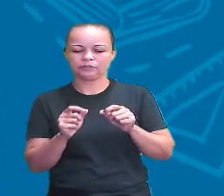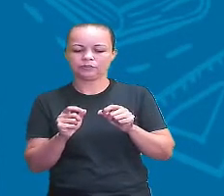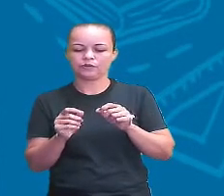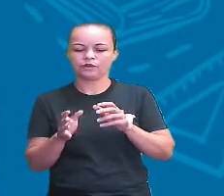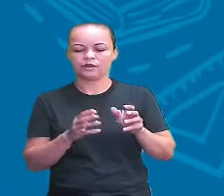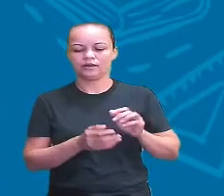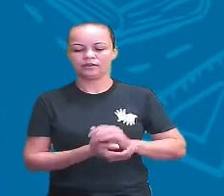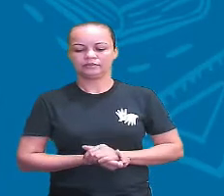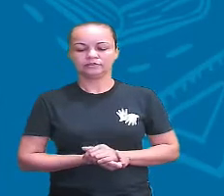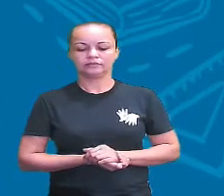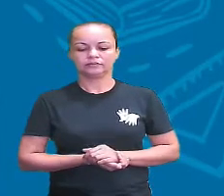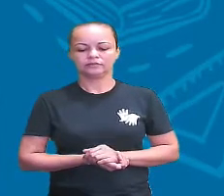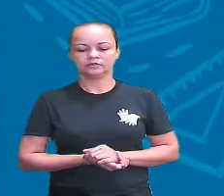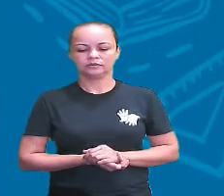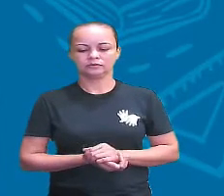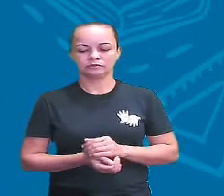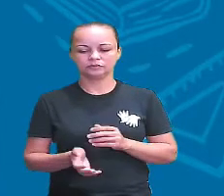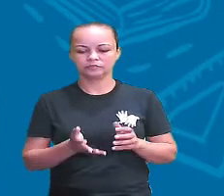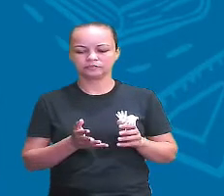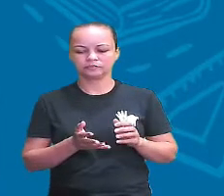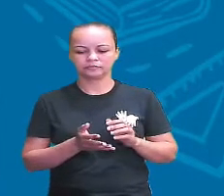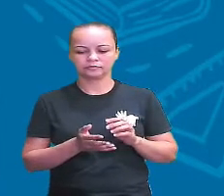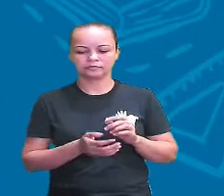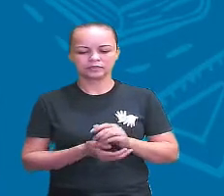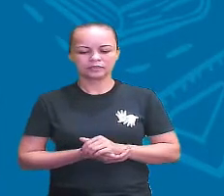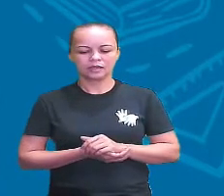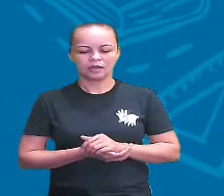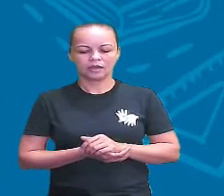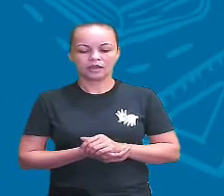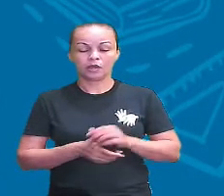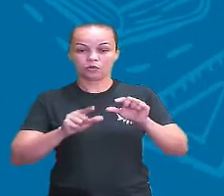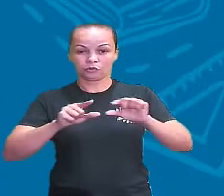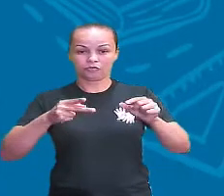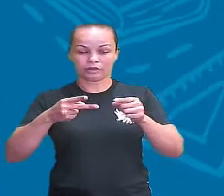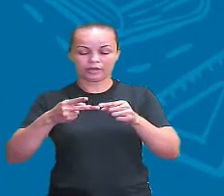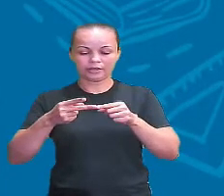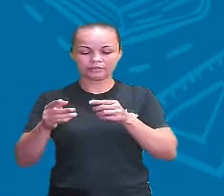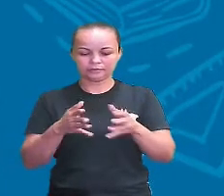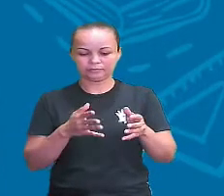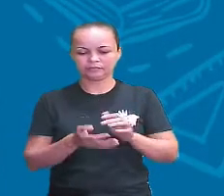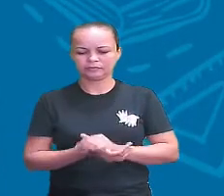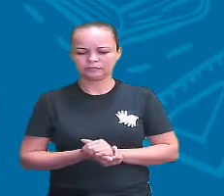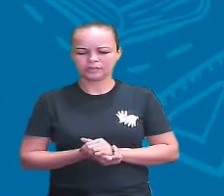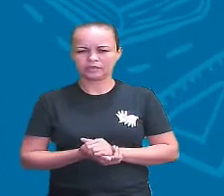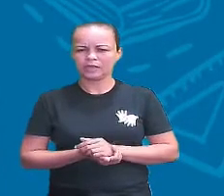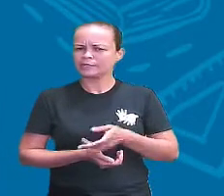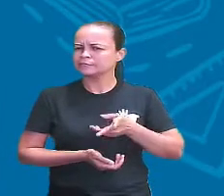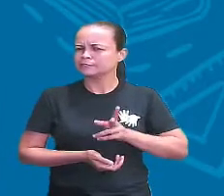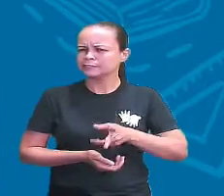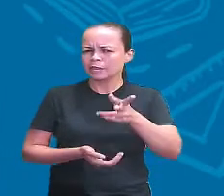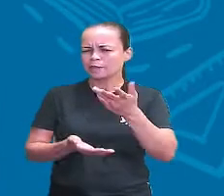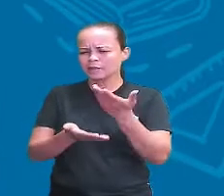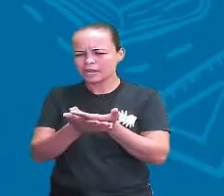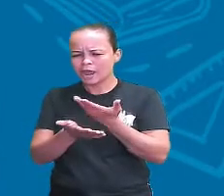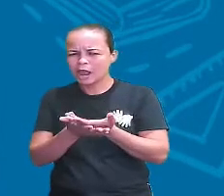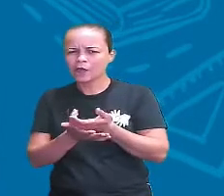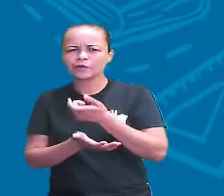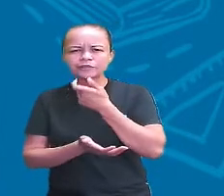week. Twice a week, no final da tua frase, quer dizer a frequência que você faz essas aulas de inglês. Eu tenho aula de